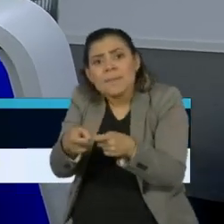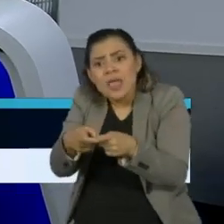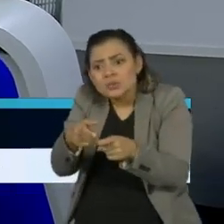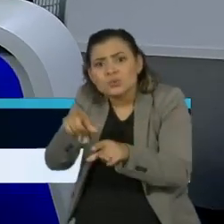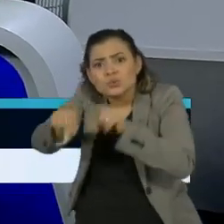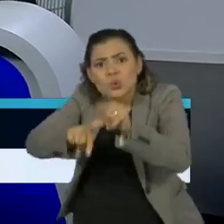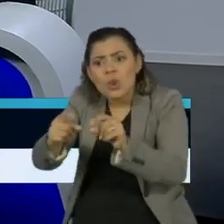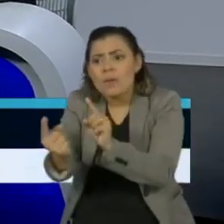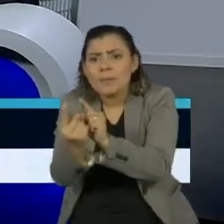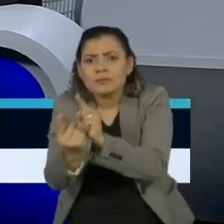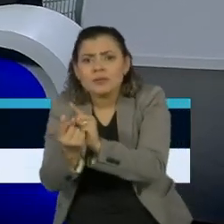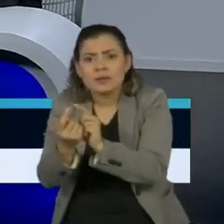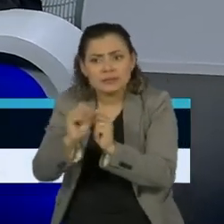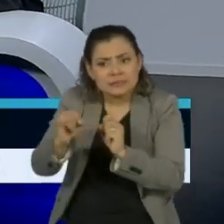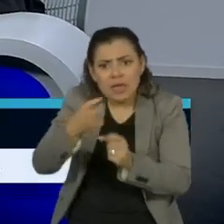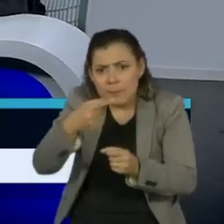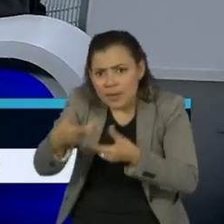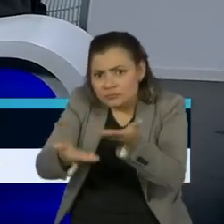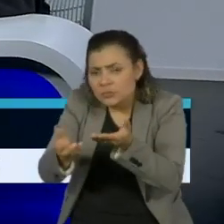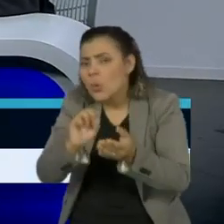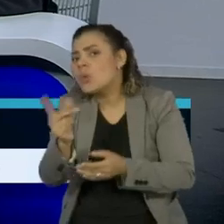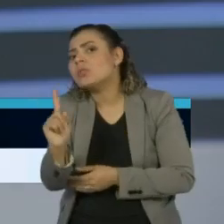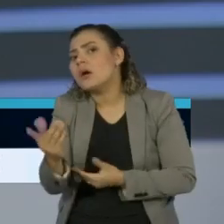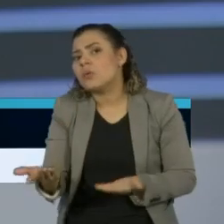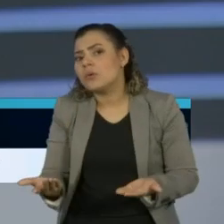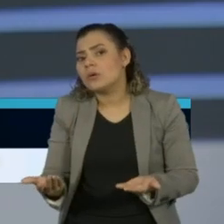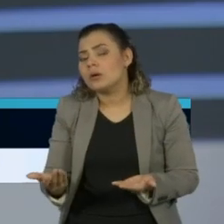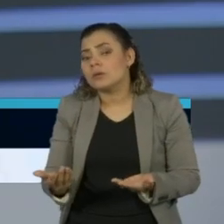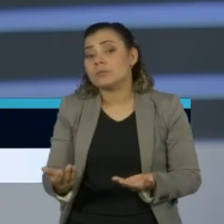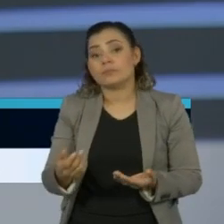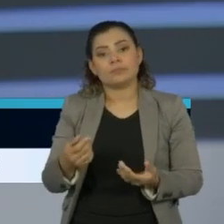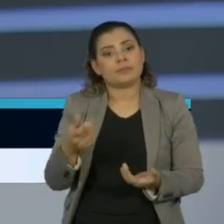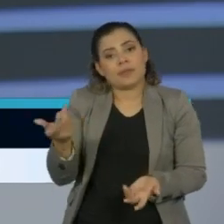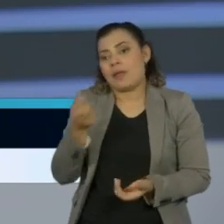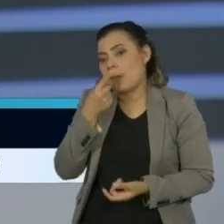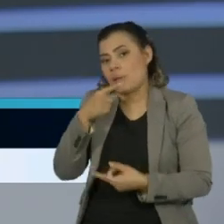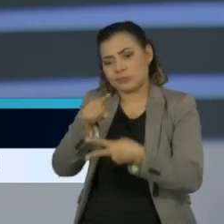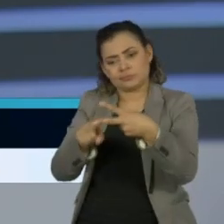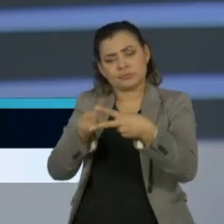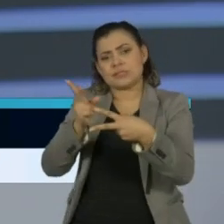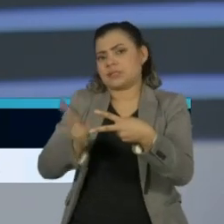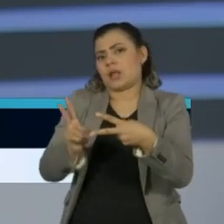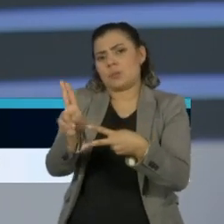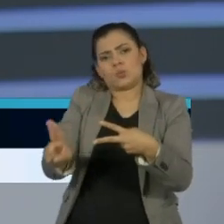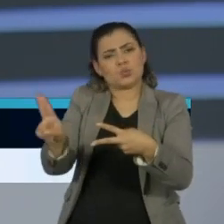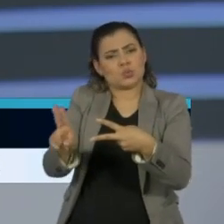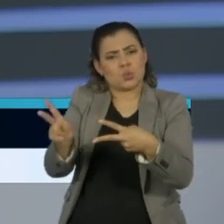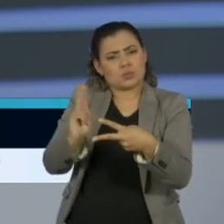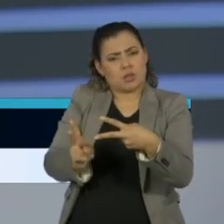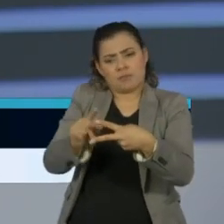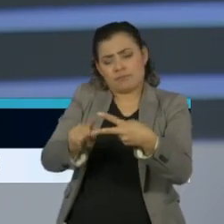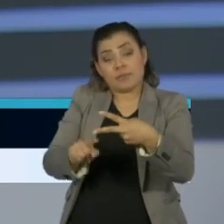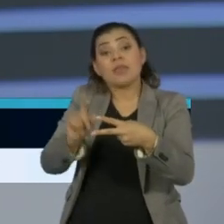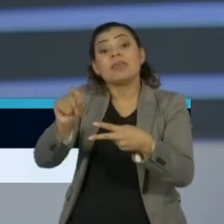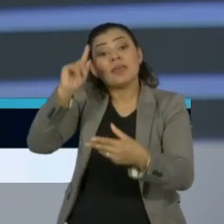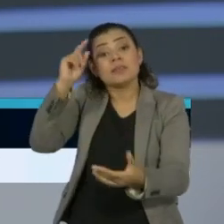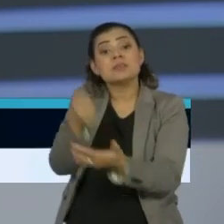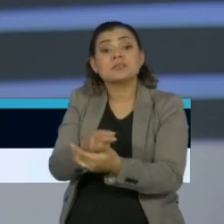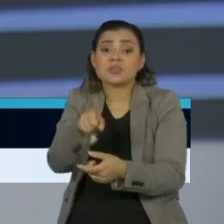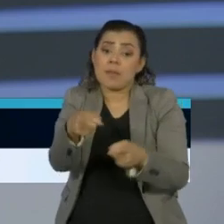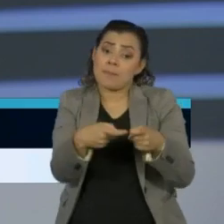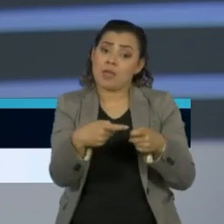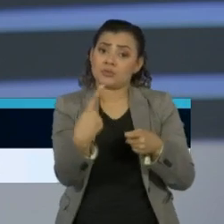pelo paciente foram alguma coisa que nos sempre foi para o escrito e depende muito da só quem decide